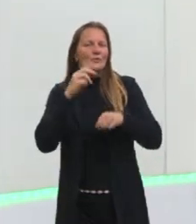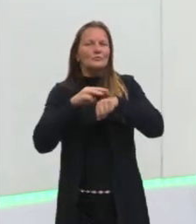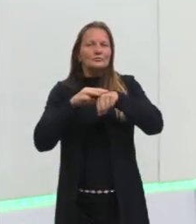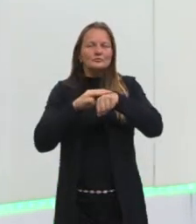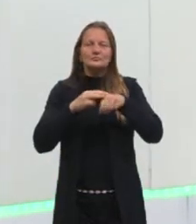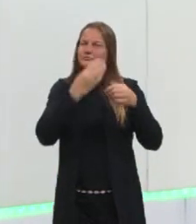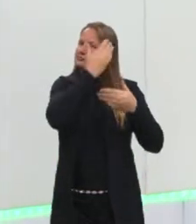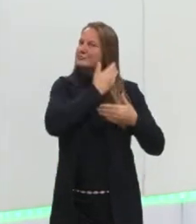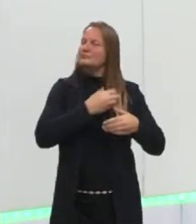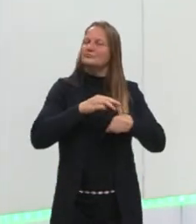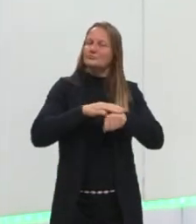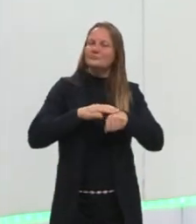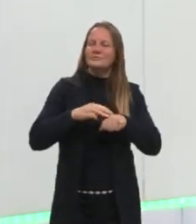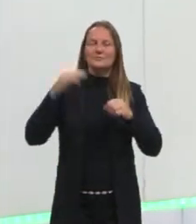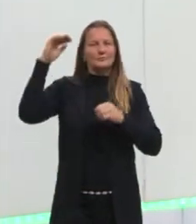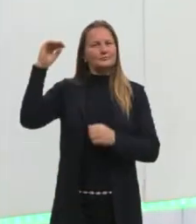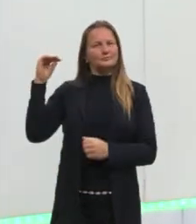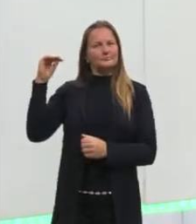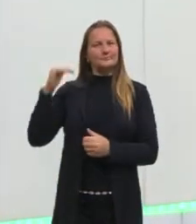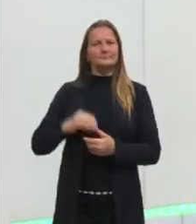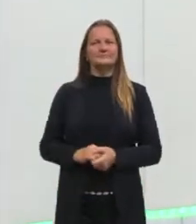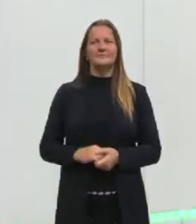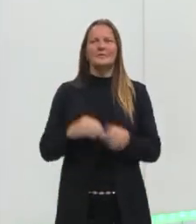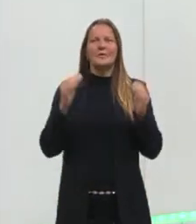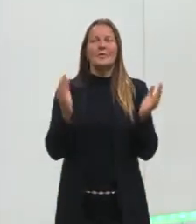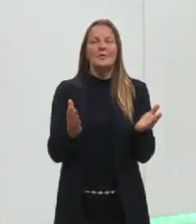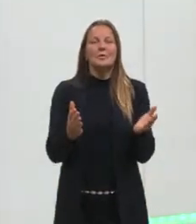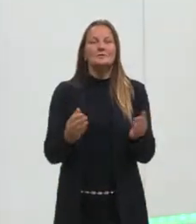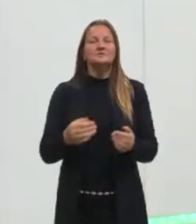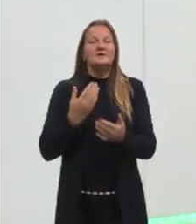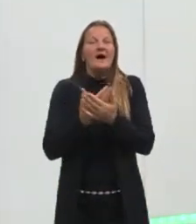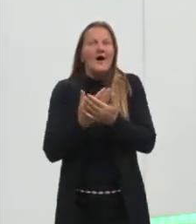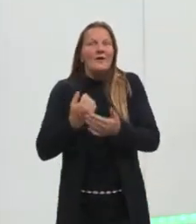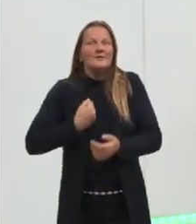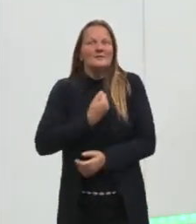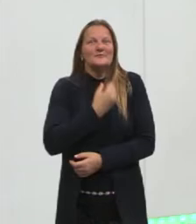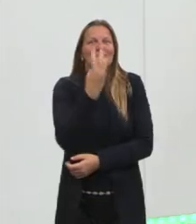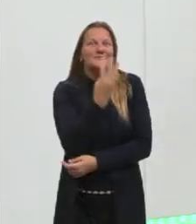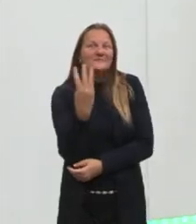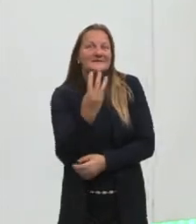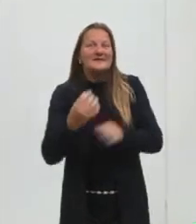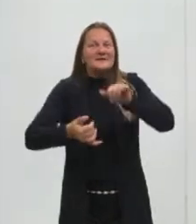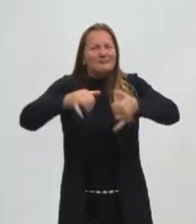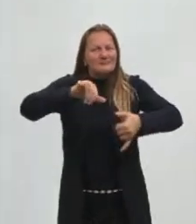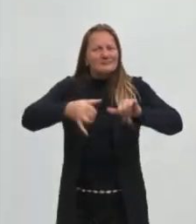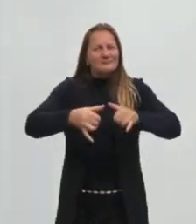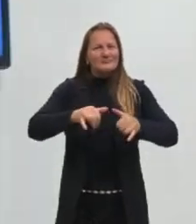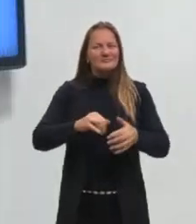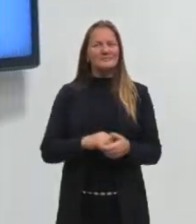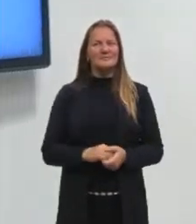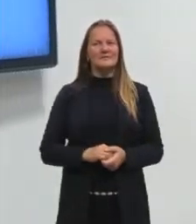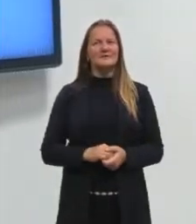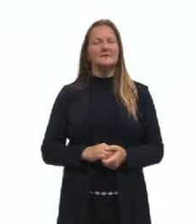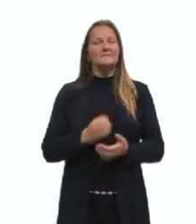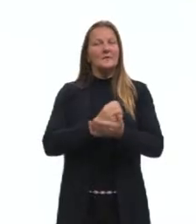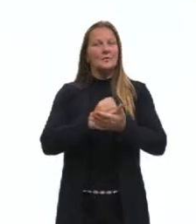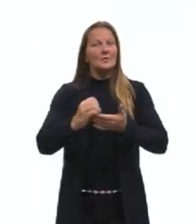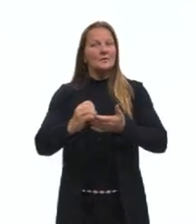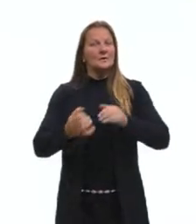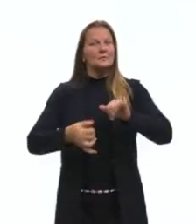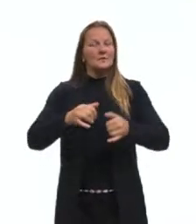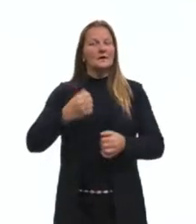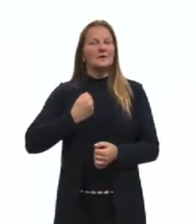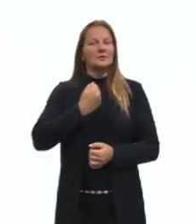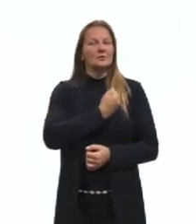cabelos castanhos e estatura baixa hoje nós vamos ver a aula 33 de química do módulo de químico orgânica aula